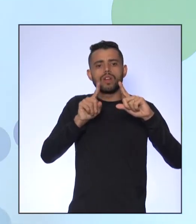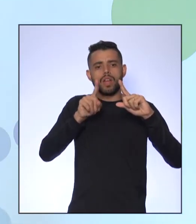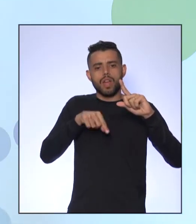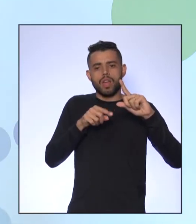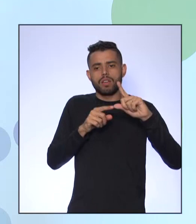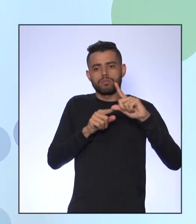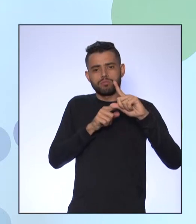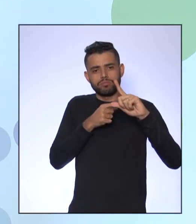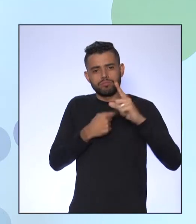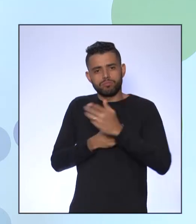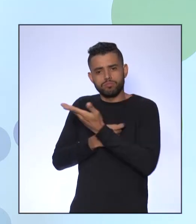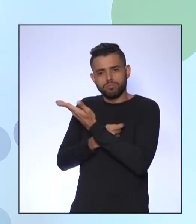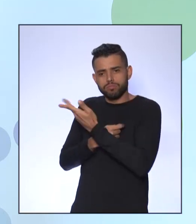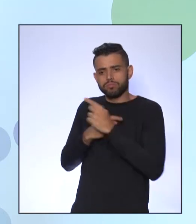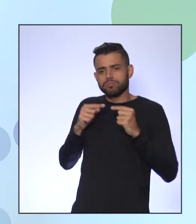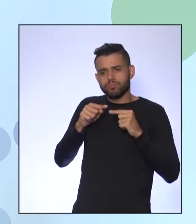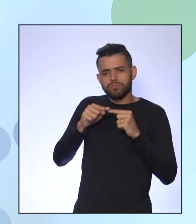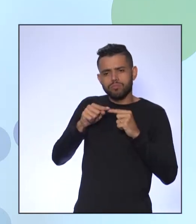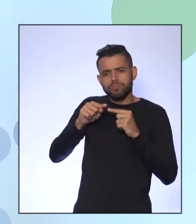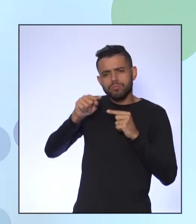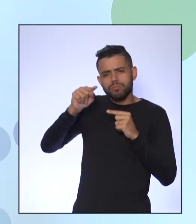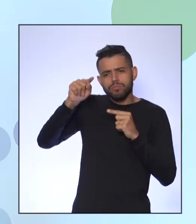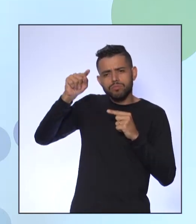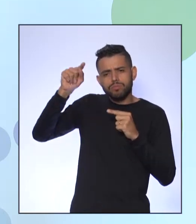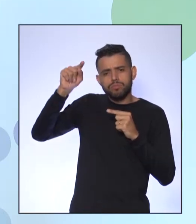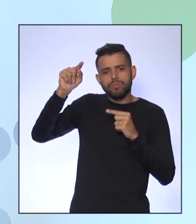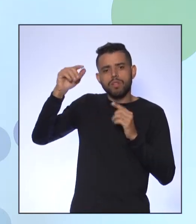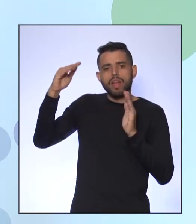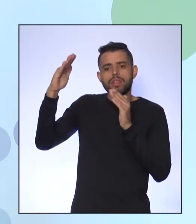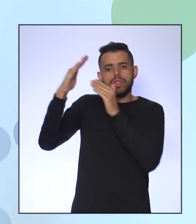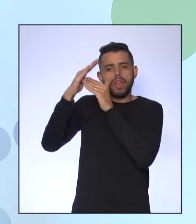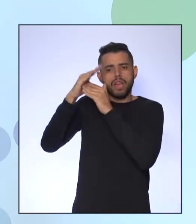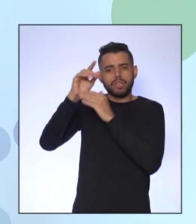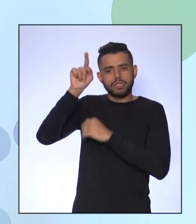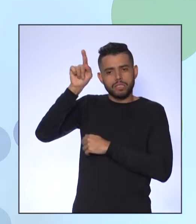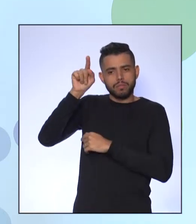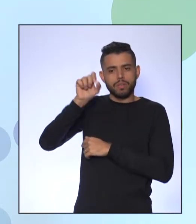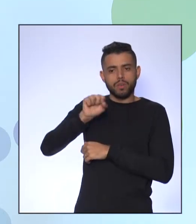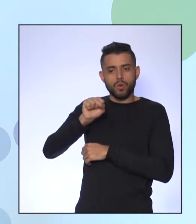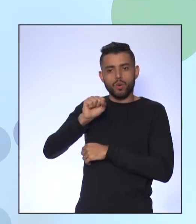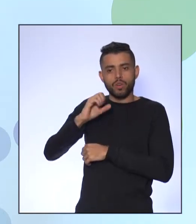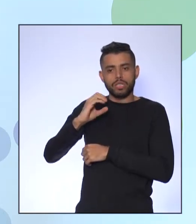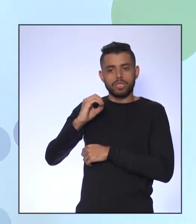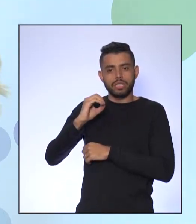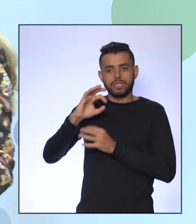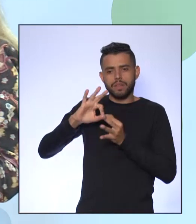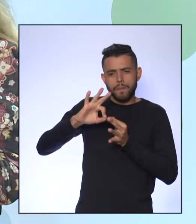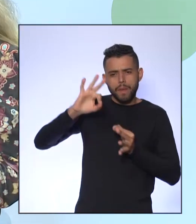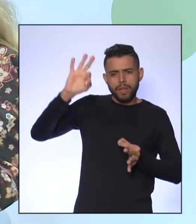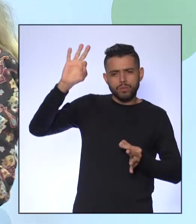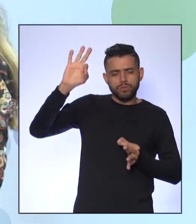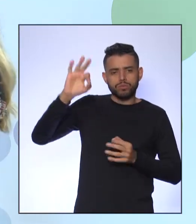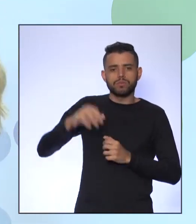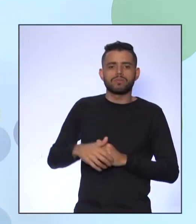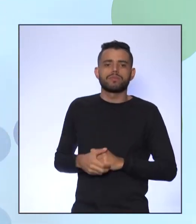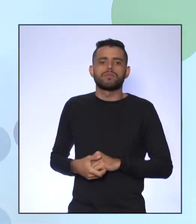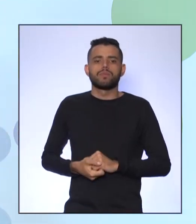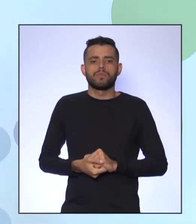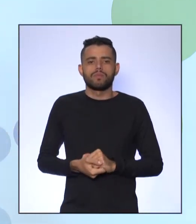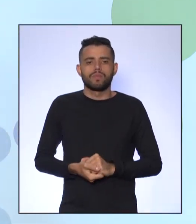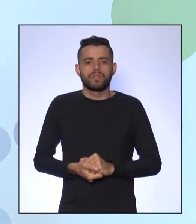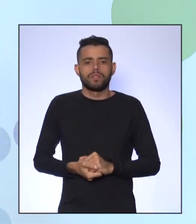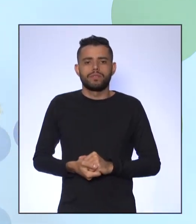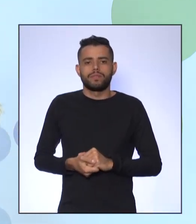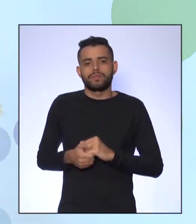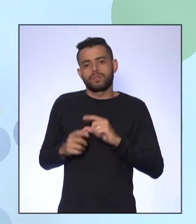essa distância aqui até a pipa, que tem 80 metros, né? Esse